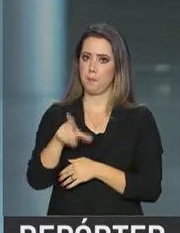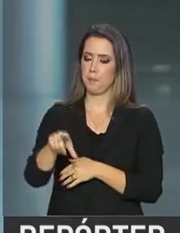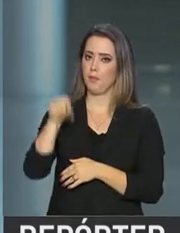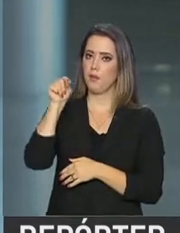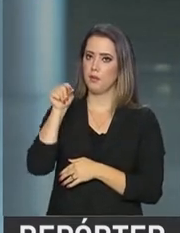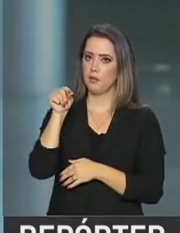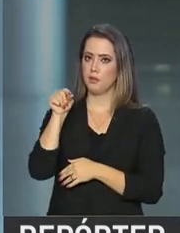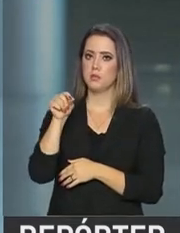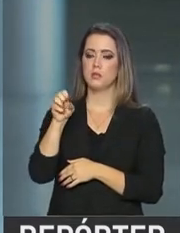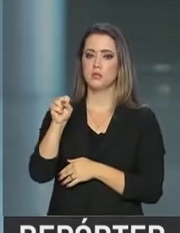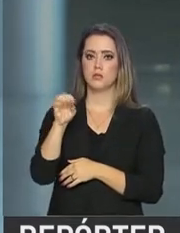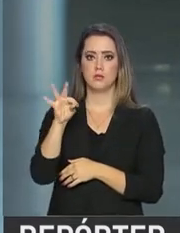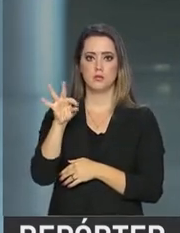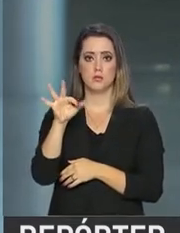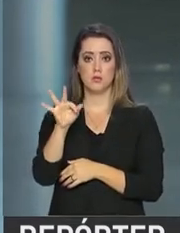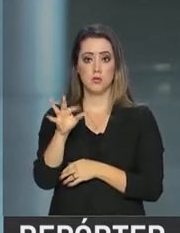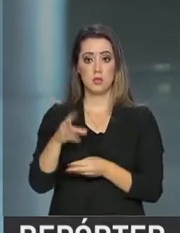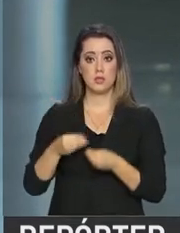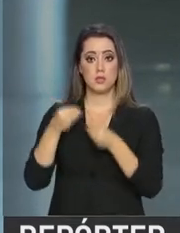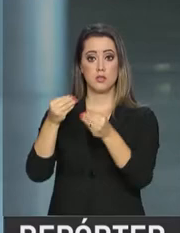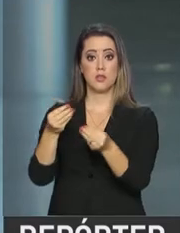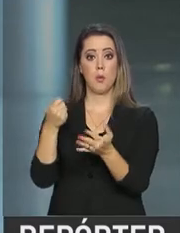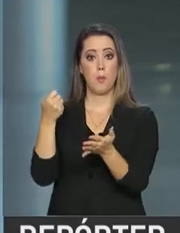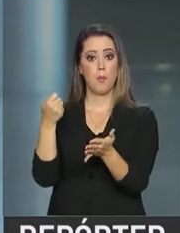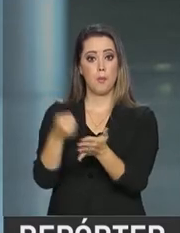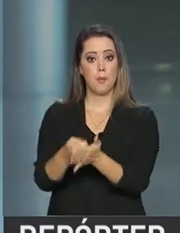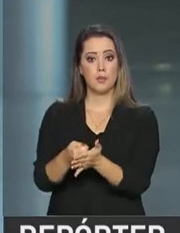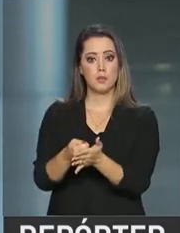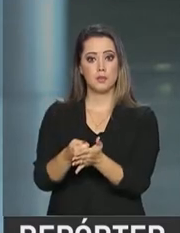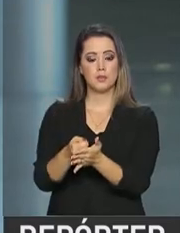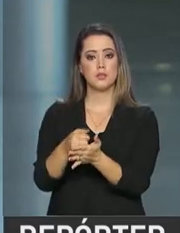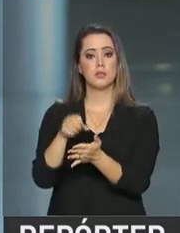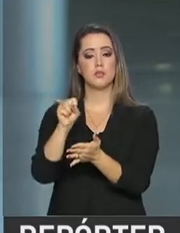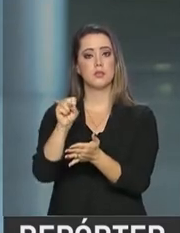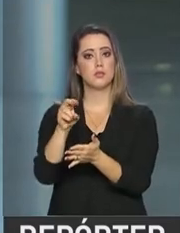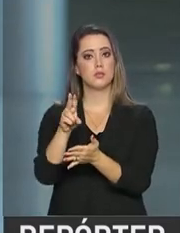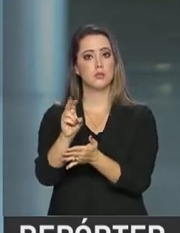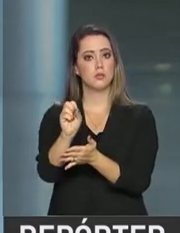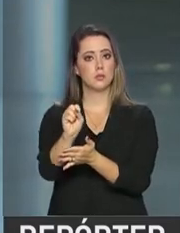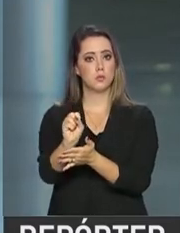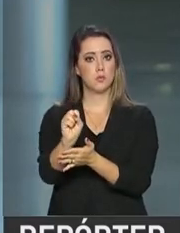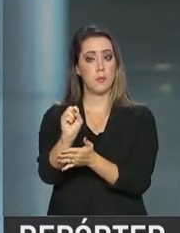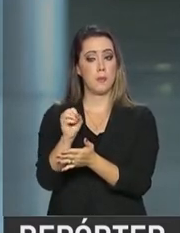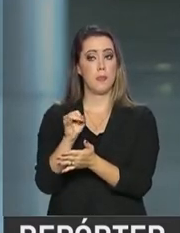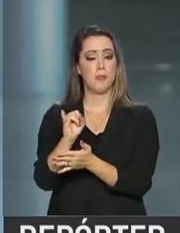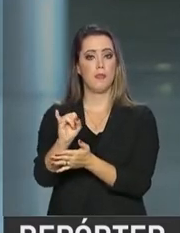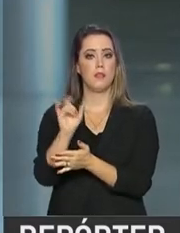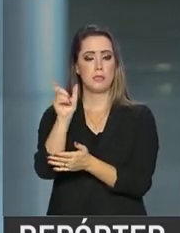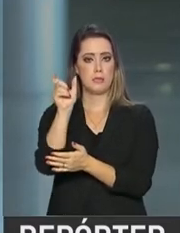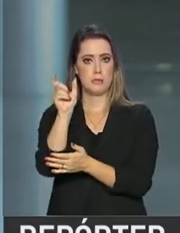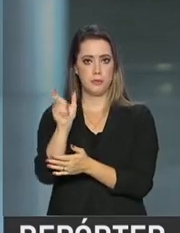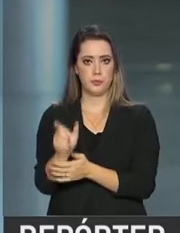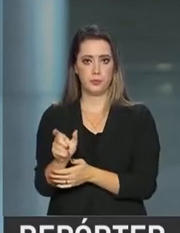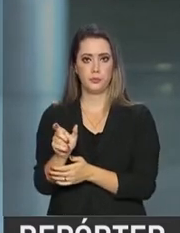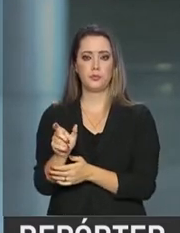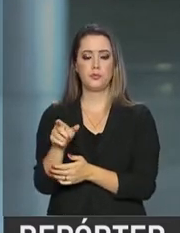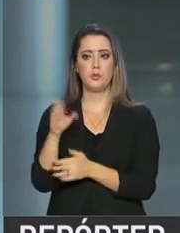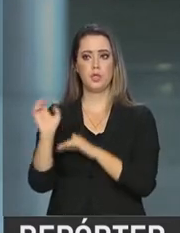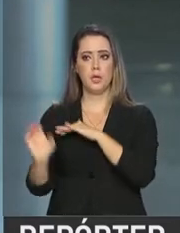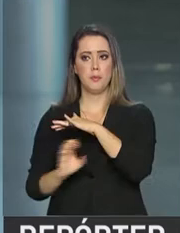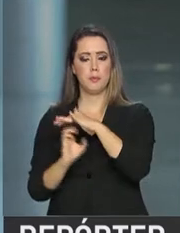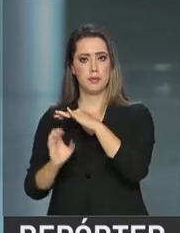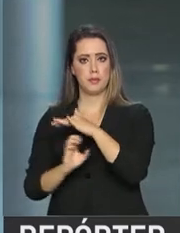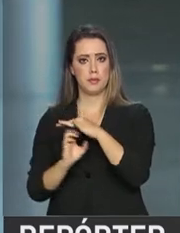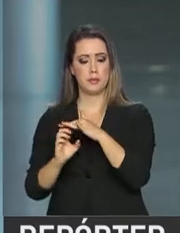tribunal federal garante o ressarcimento do sistema único de saúde naquelas hipóteses em que as operadoras de